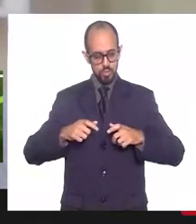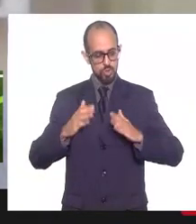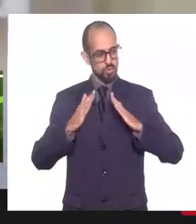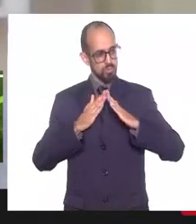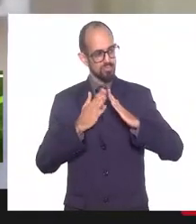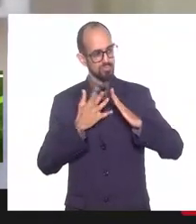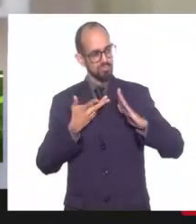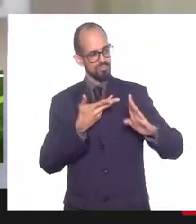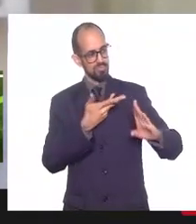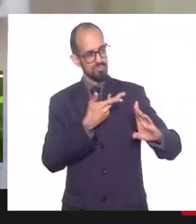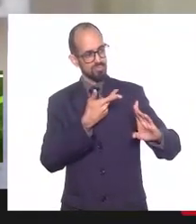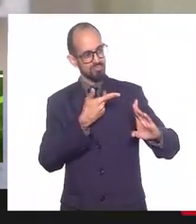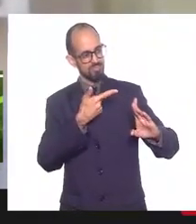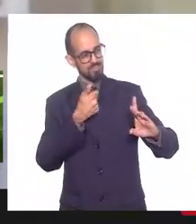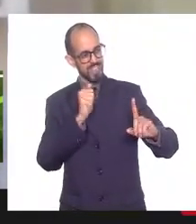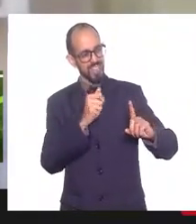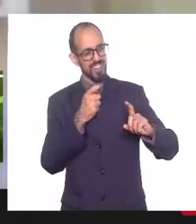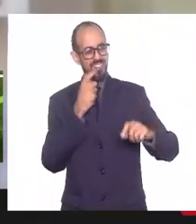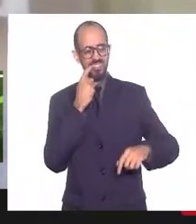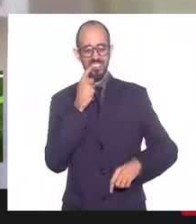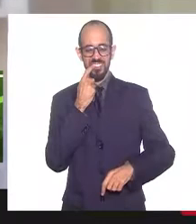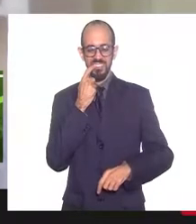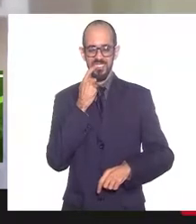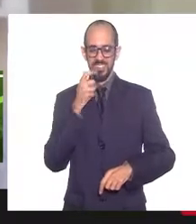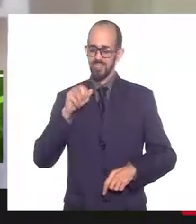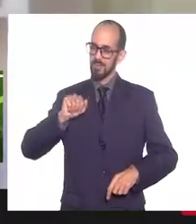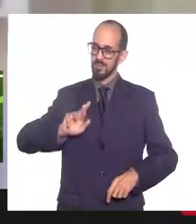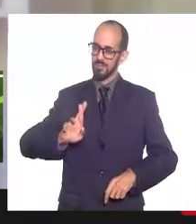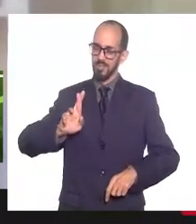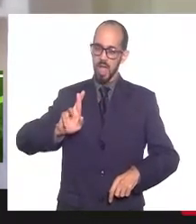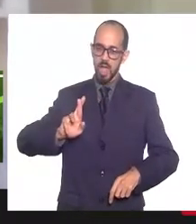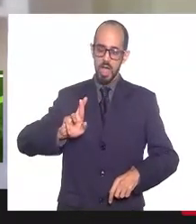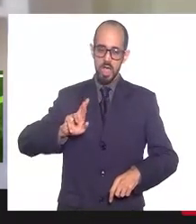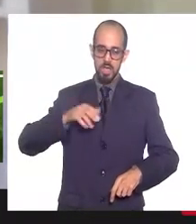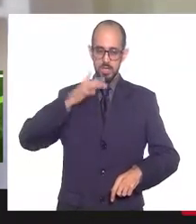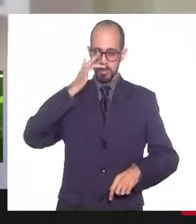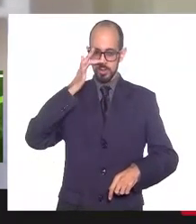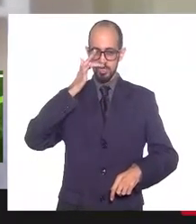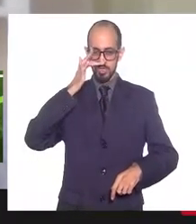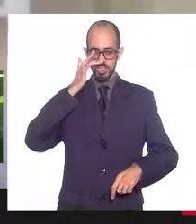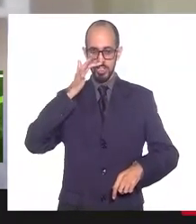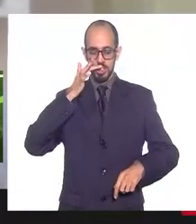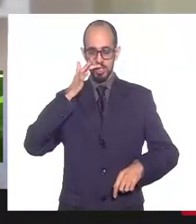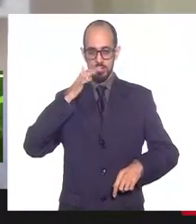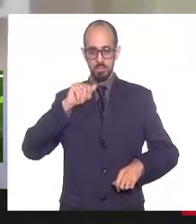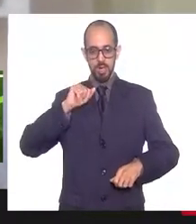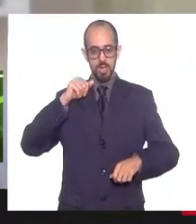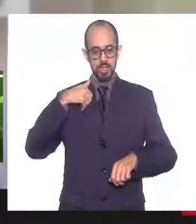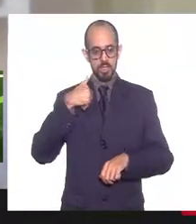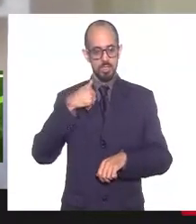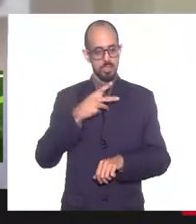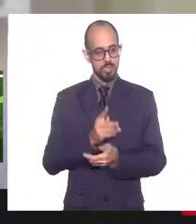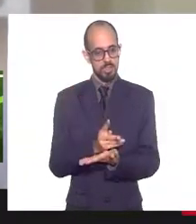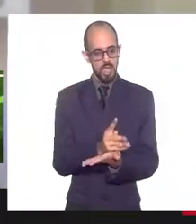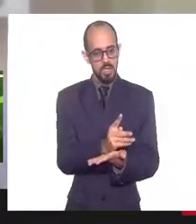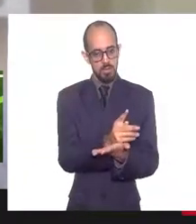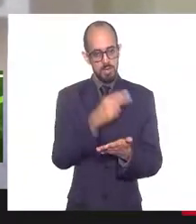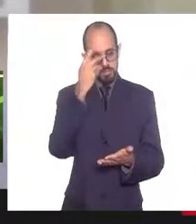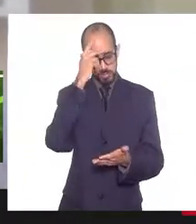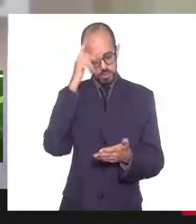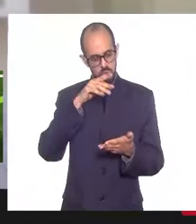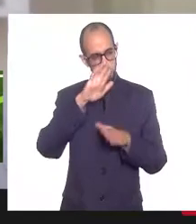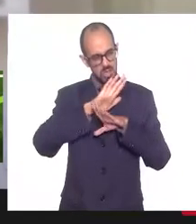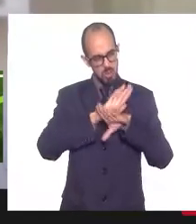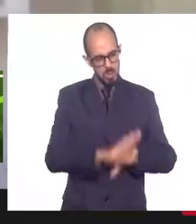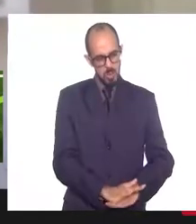magníficos, envidraçados, com ar-condicionado, para que cada vez mais as pessoas sejam